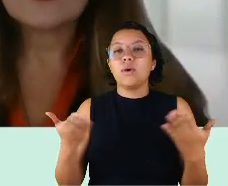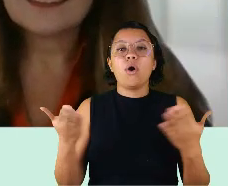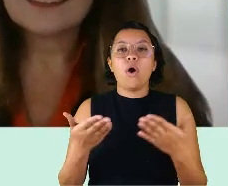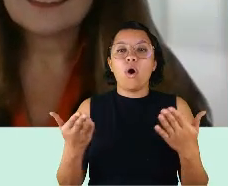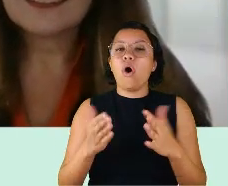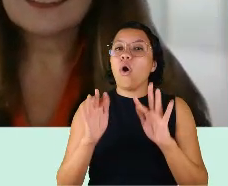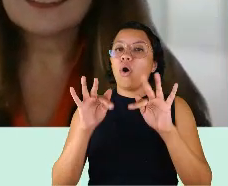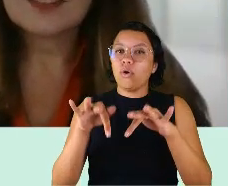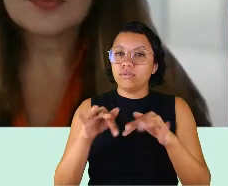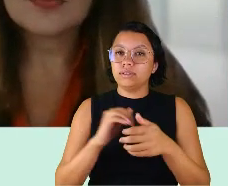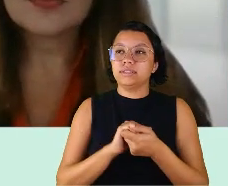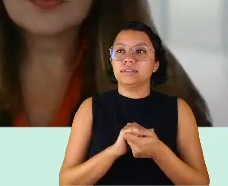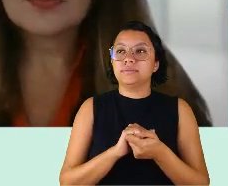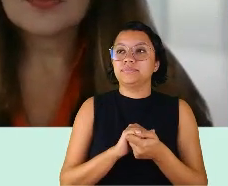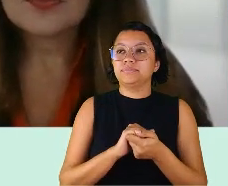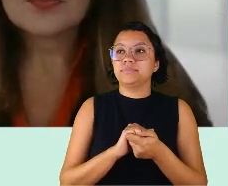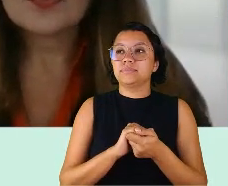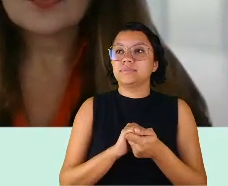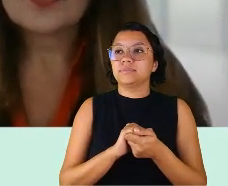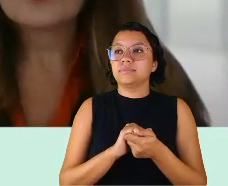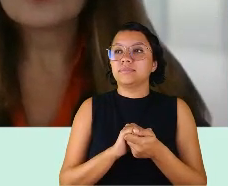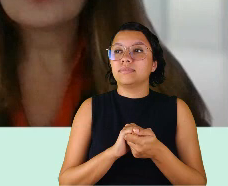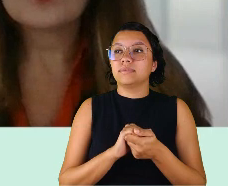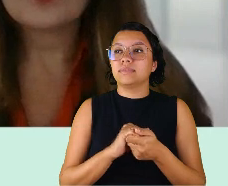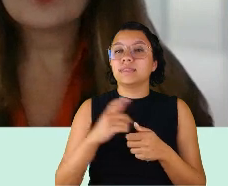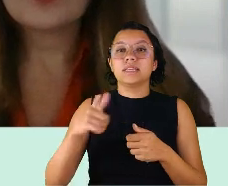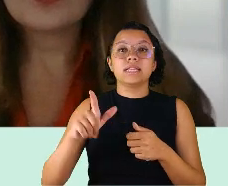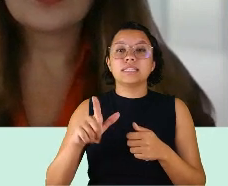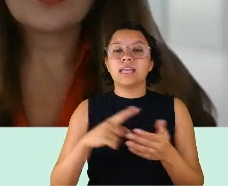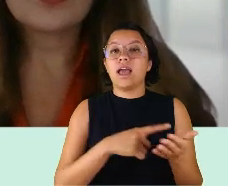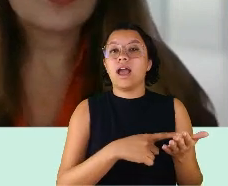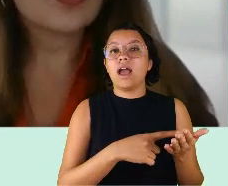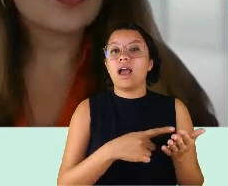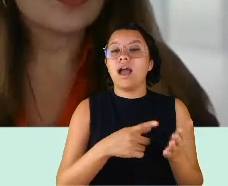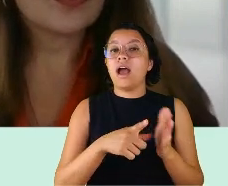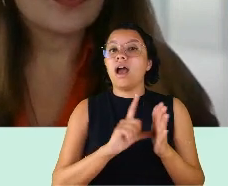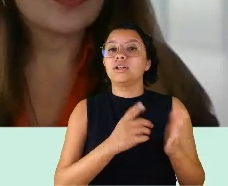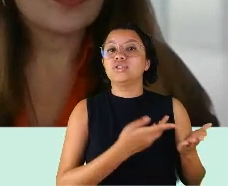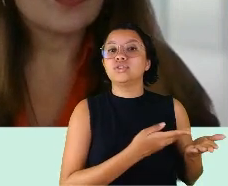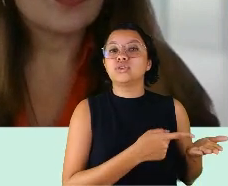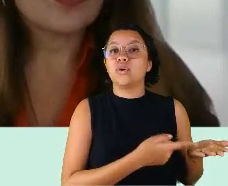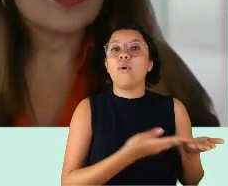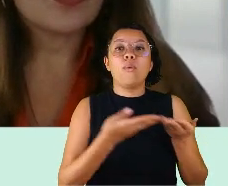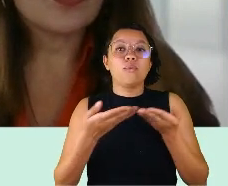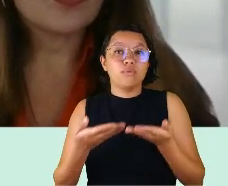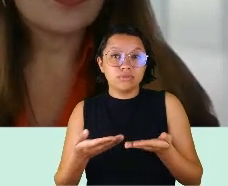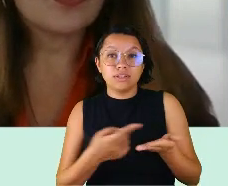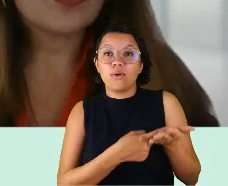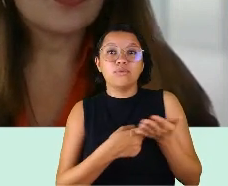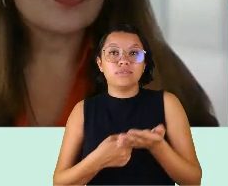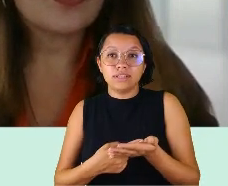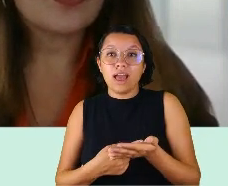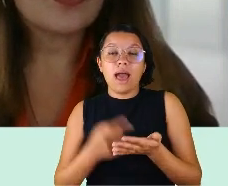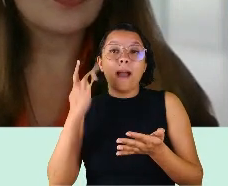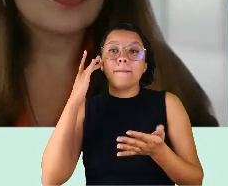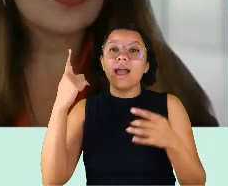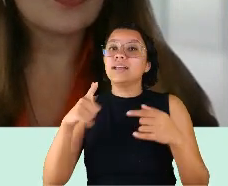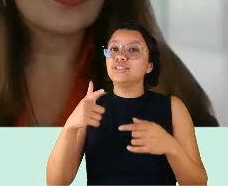hoje encerrando, não sem antes convidá-los a estarem conosco novamente